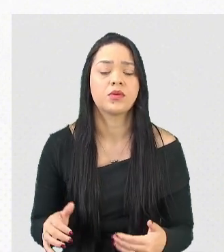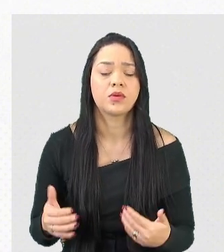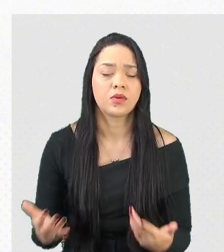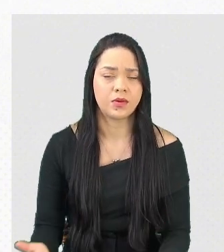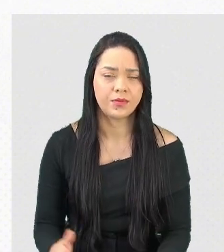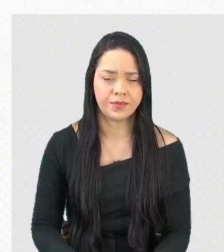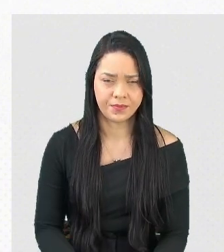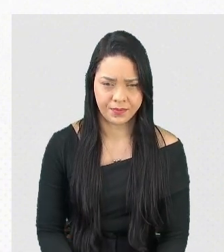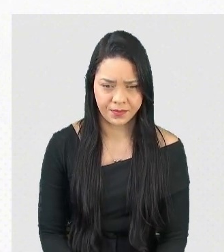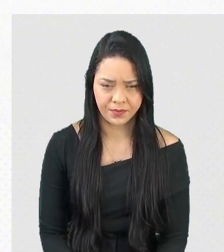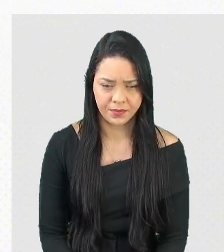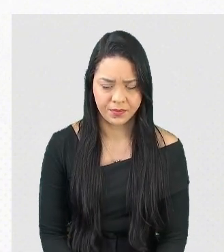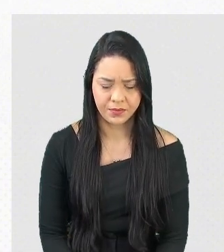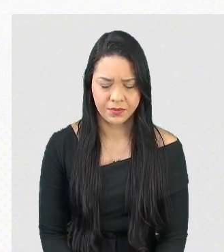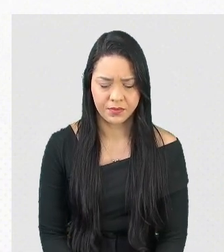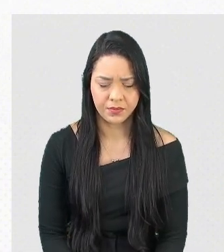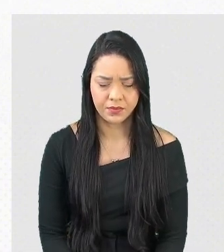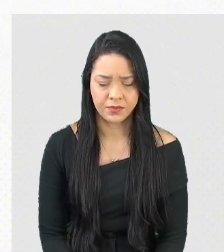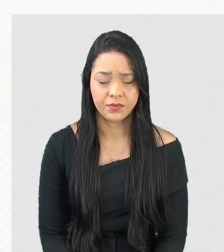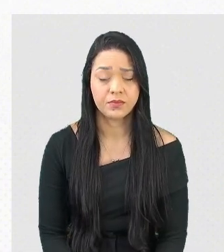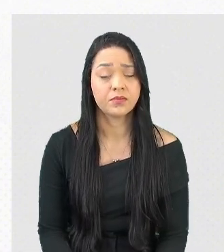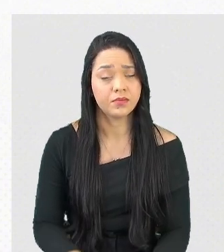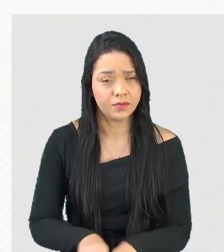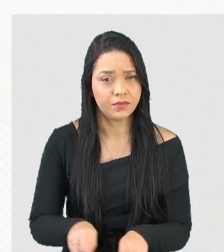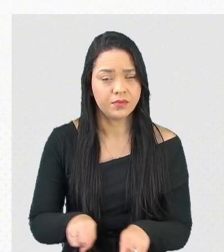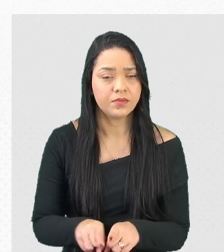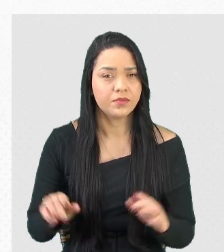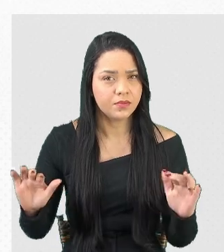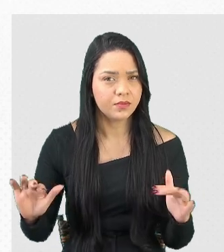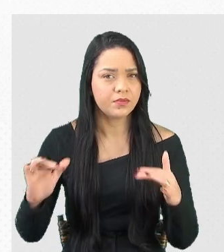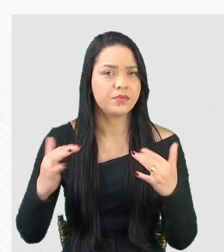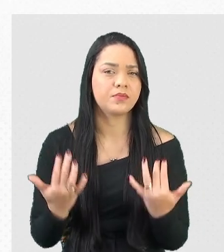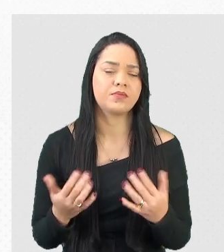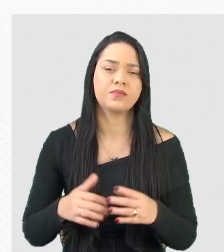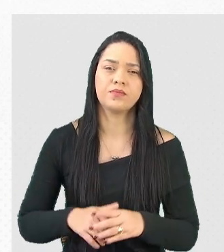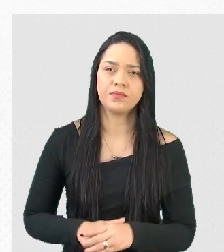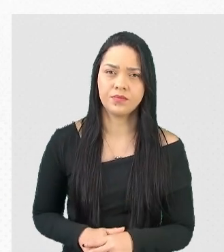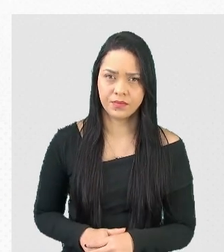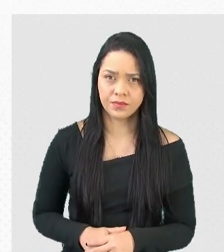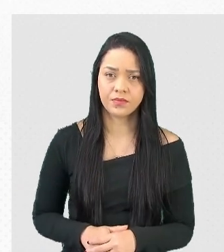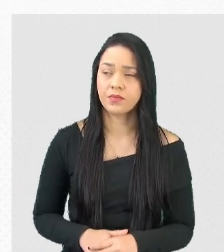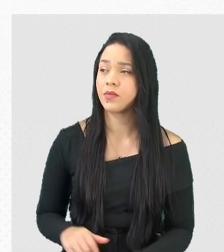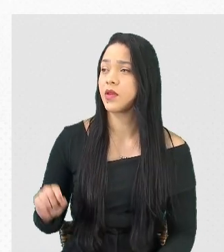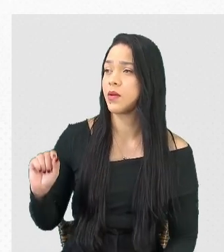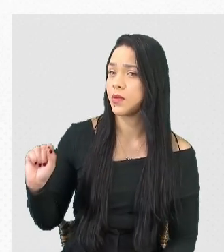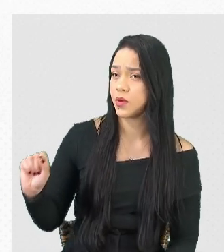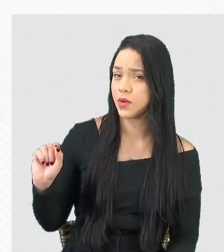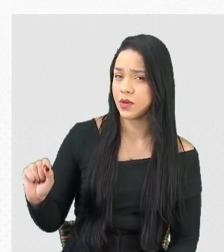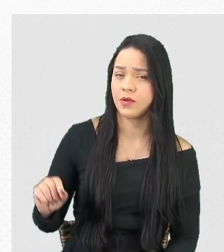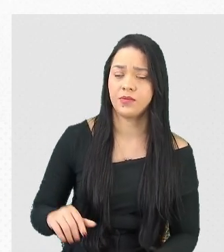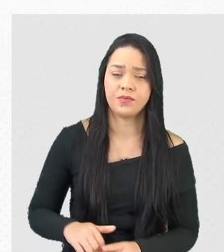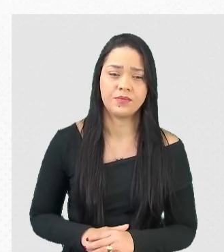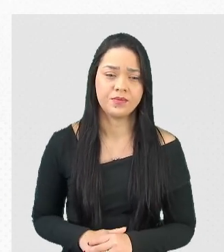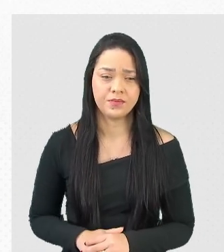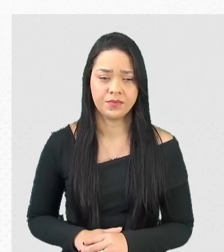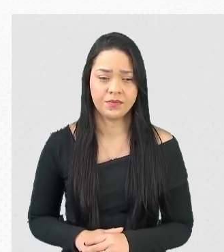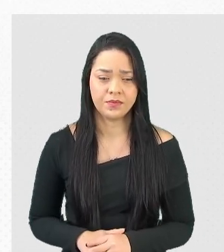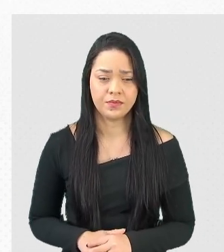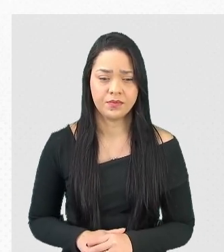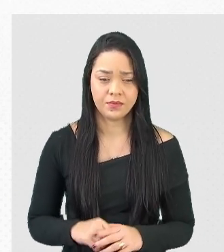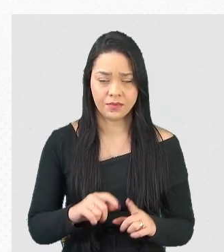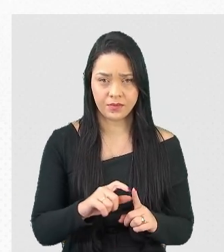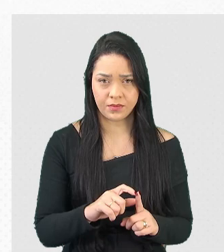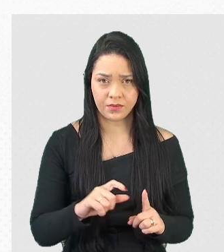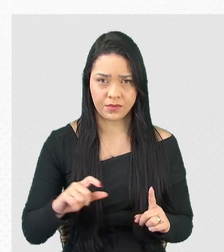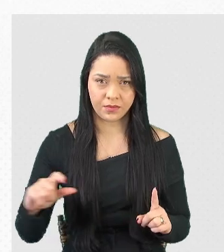estudante, para o enunciado e o comando, o que está se pedindo.